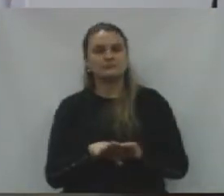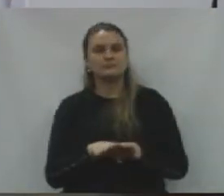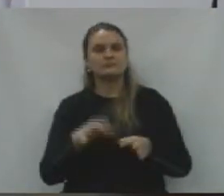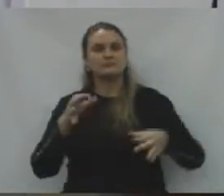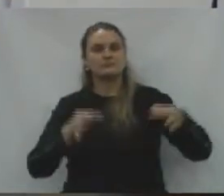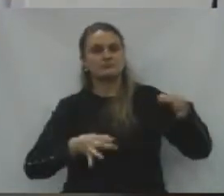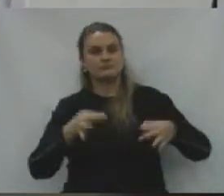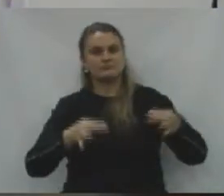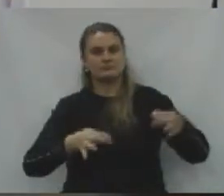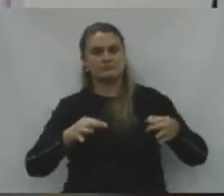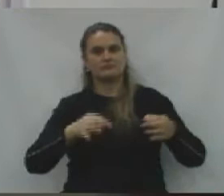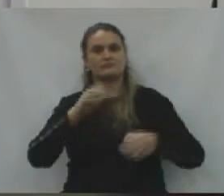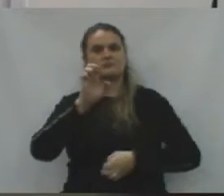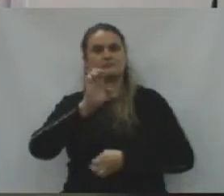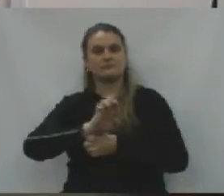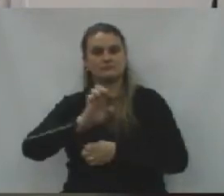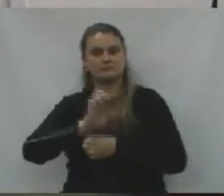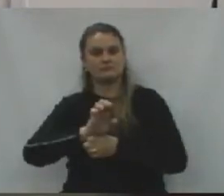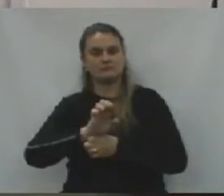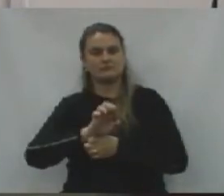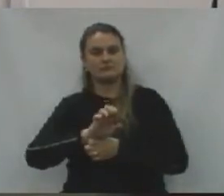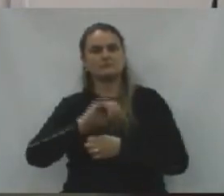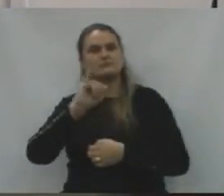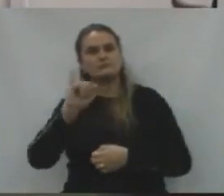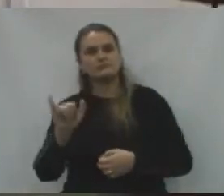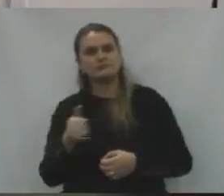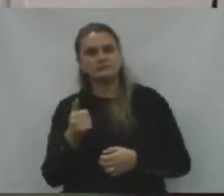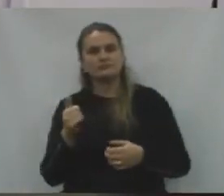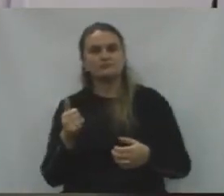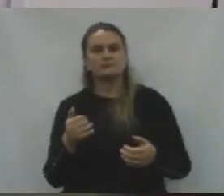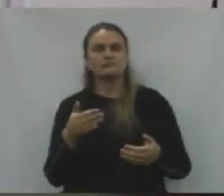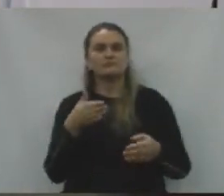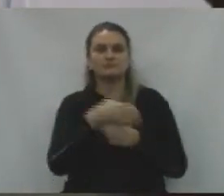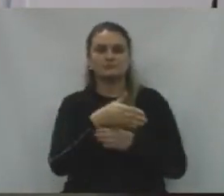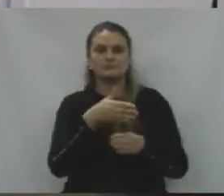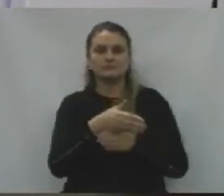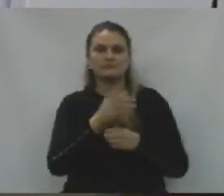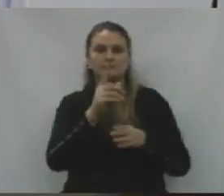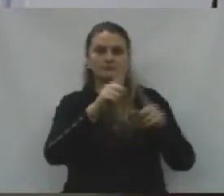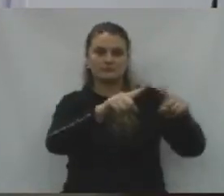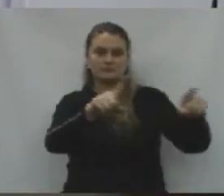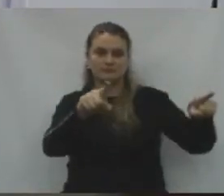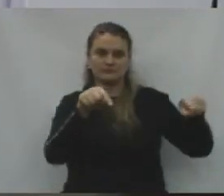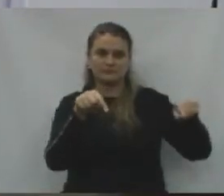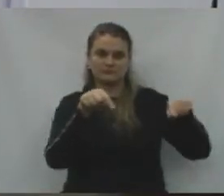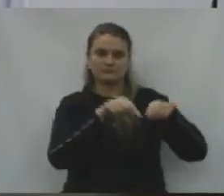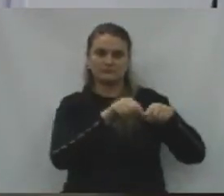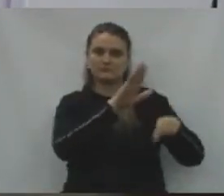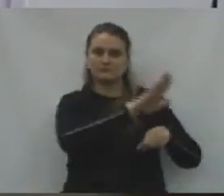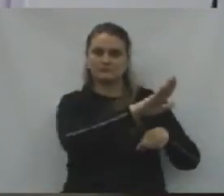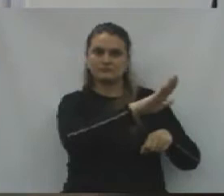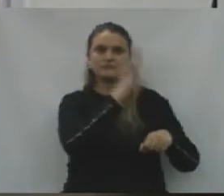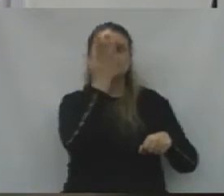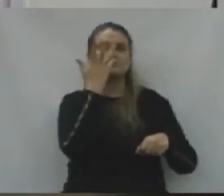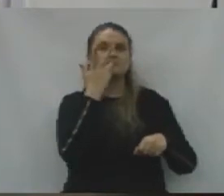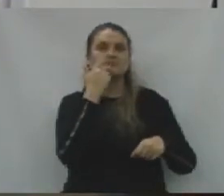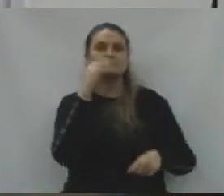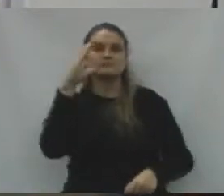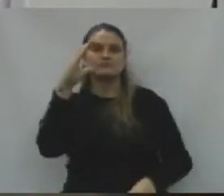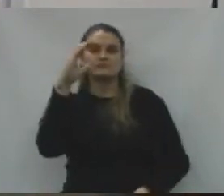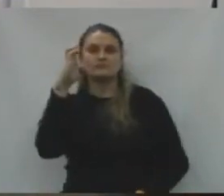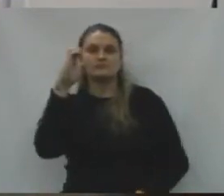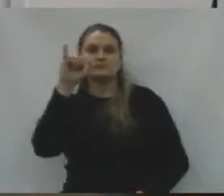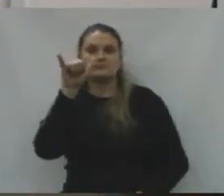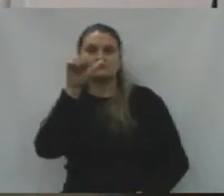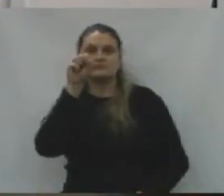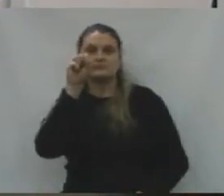Inclusive, o Poder Judiciário Estadual usufrui dessa parceria numa sala em que ficam as crianças, lá no